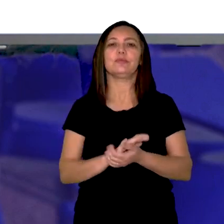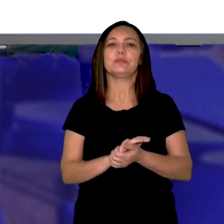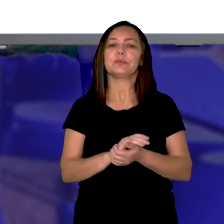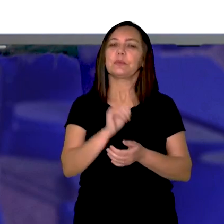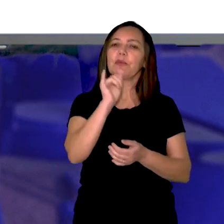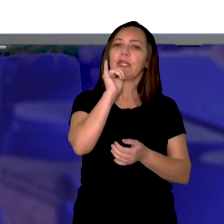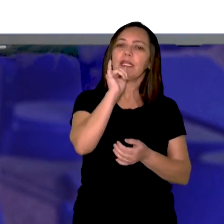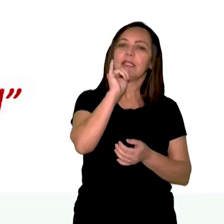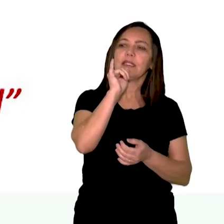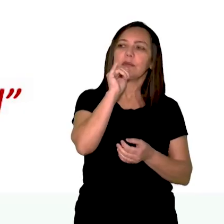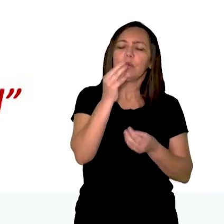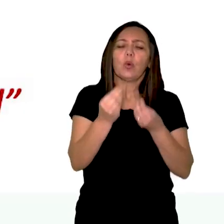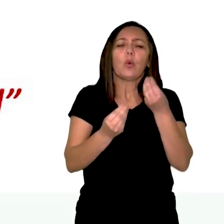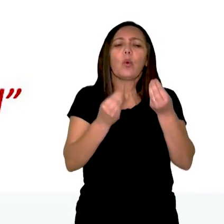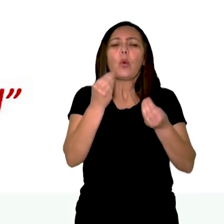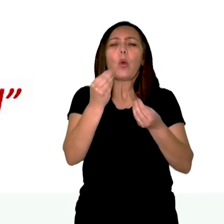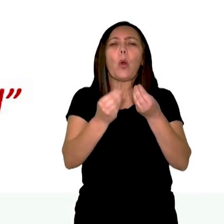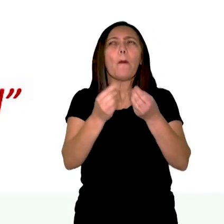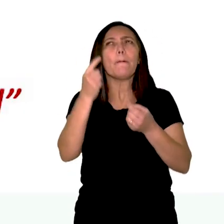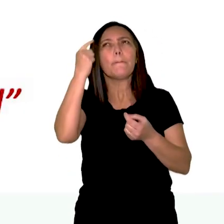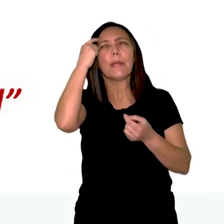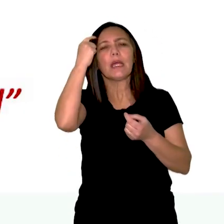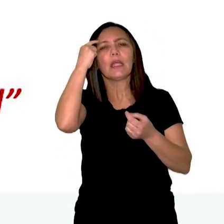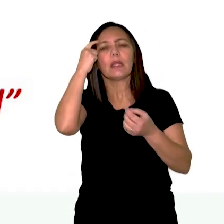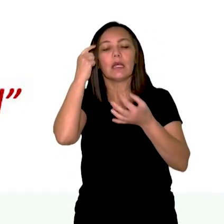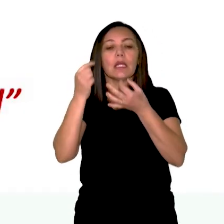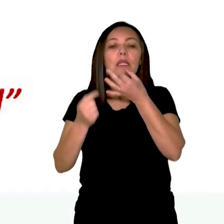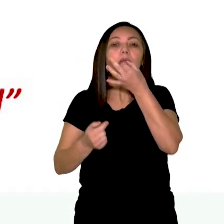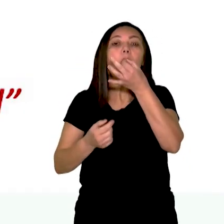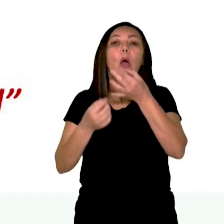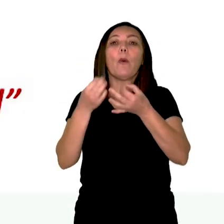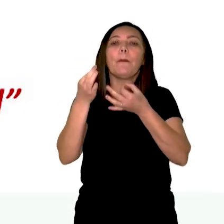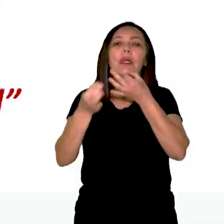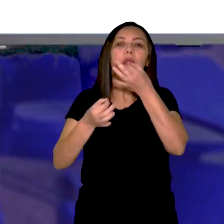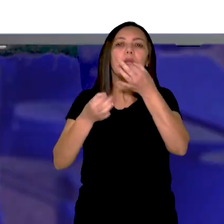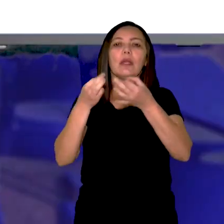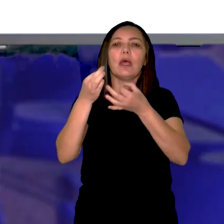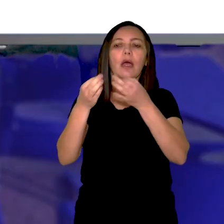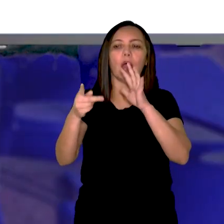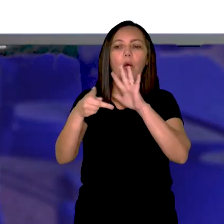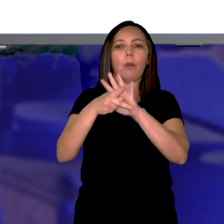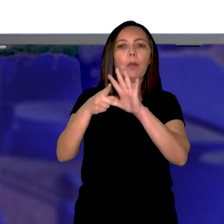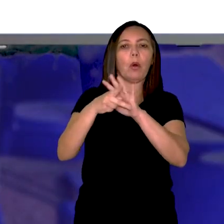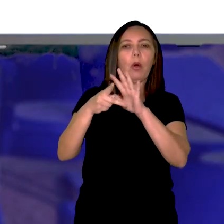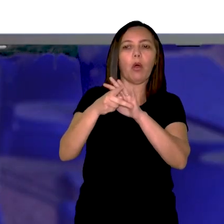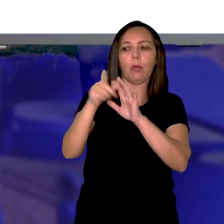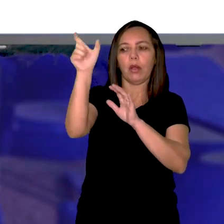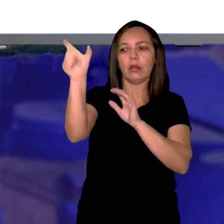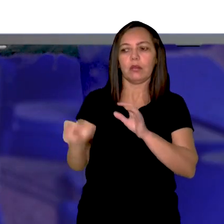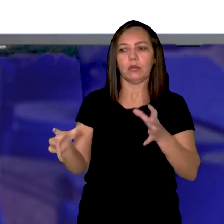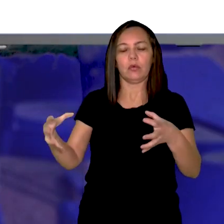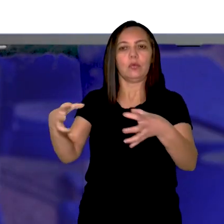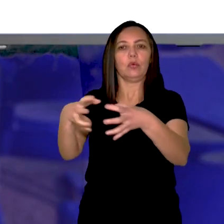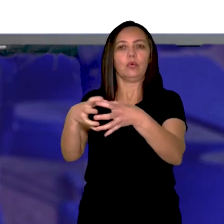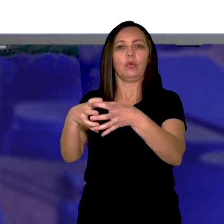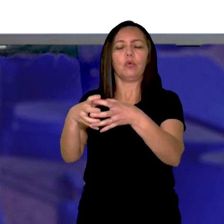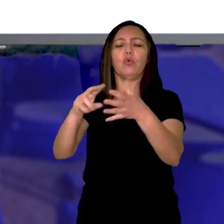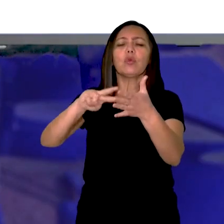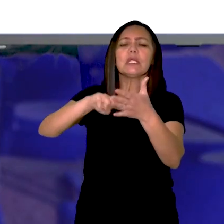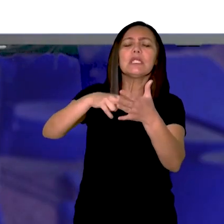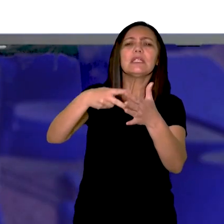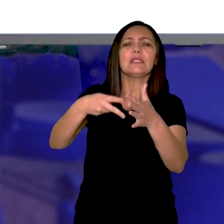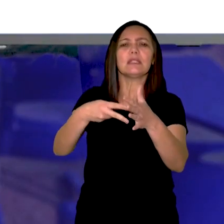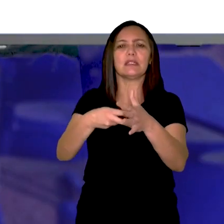Como a gente pode pensar aqui na perspectiva descolonial, mas o que é que vem a ser essa